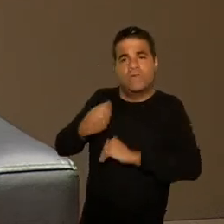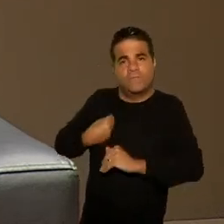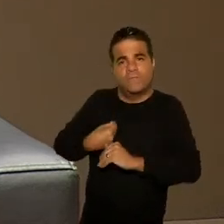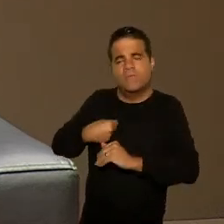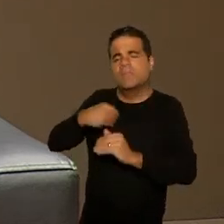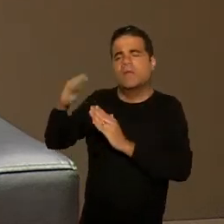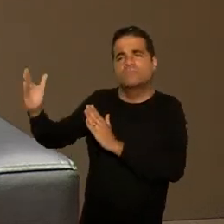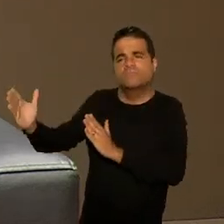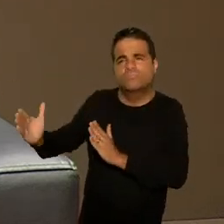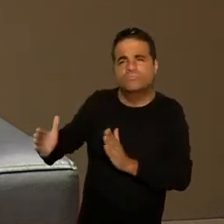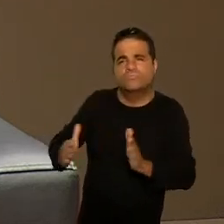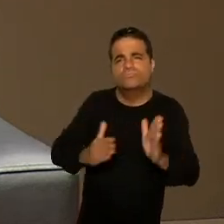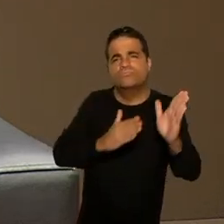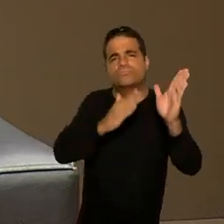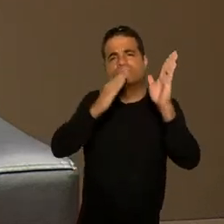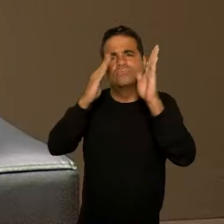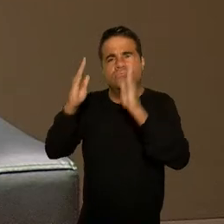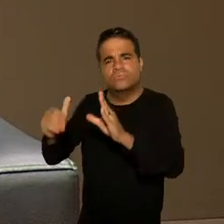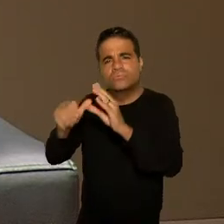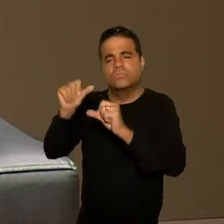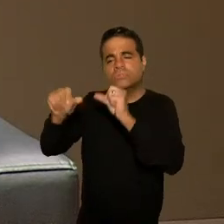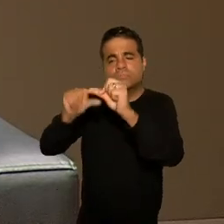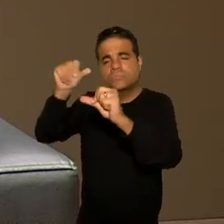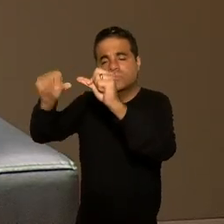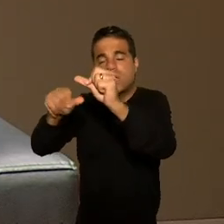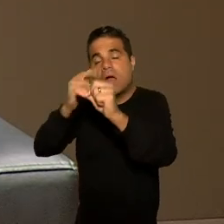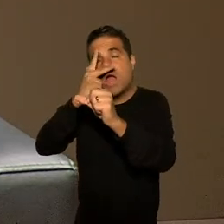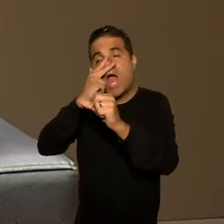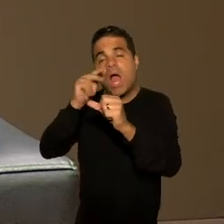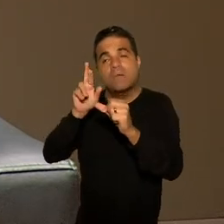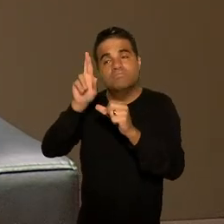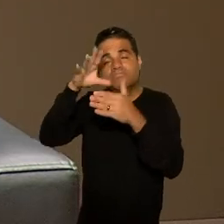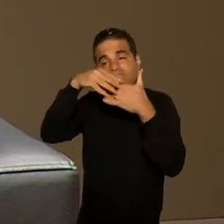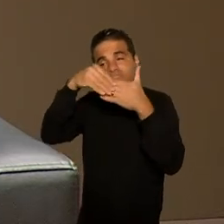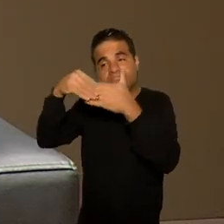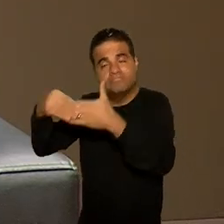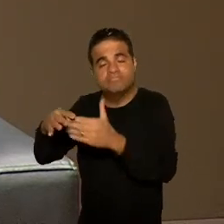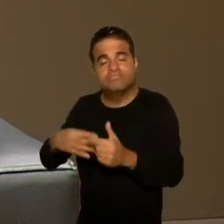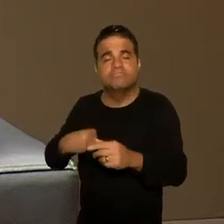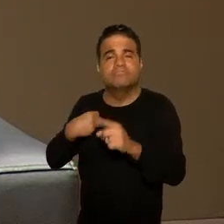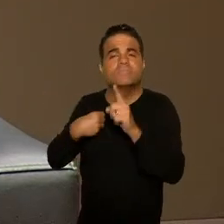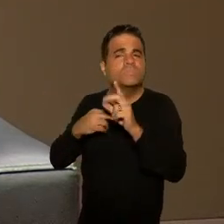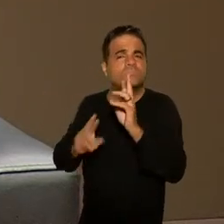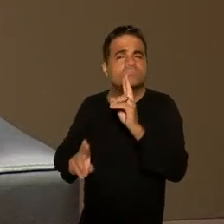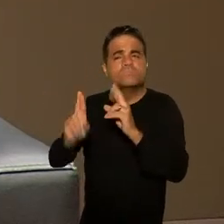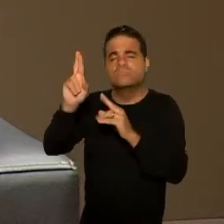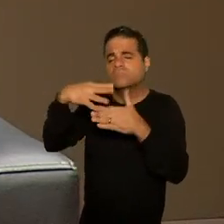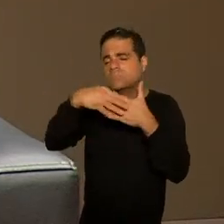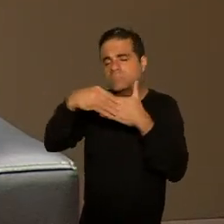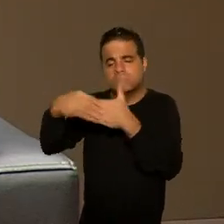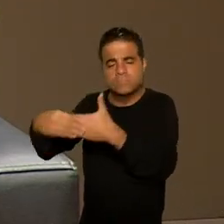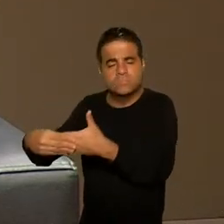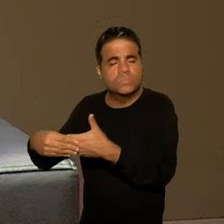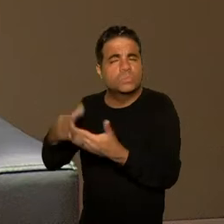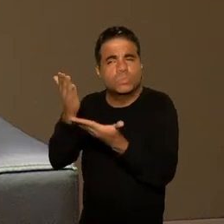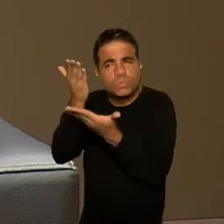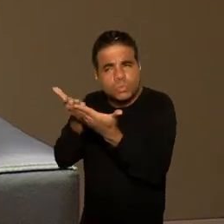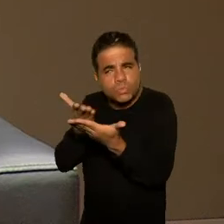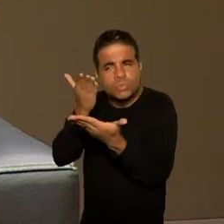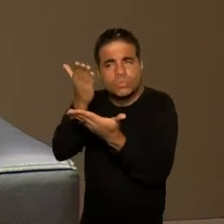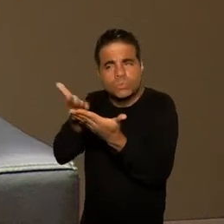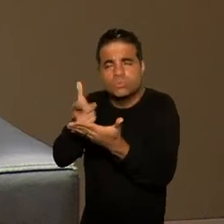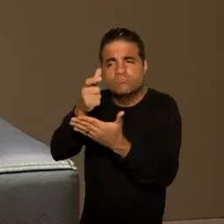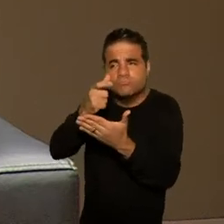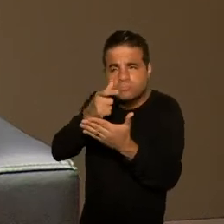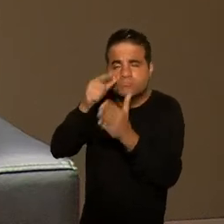história mas a visita guiada ela tem a figura do guia né que estudou